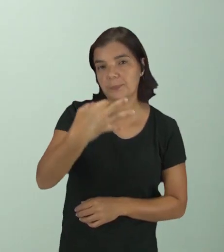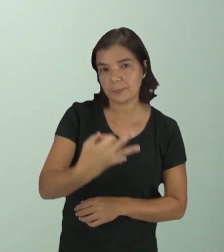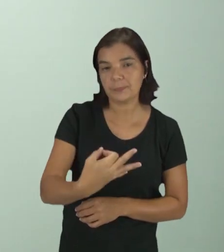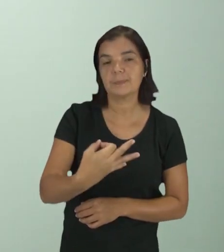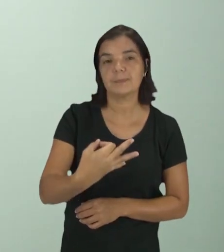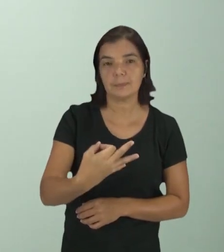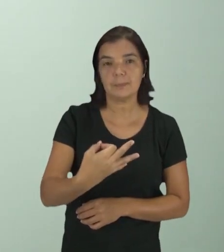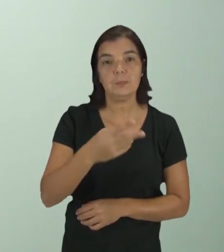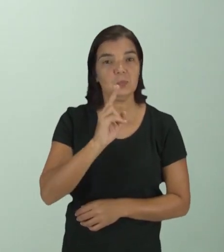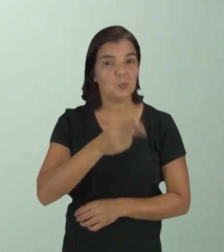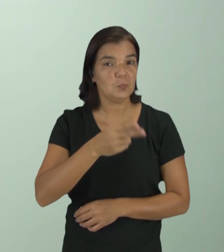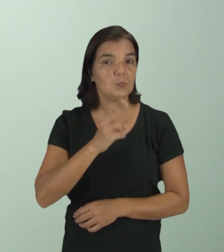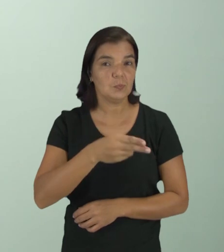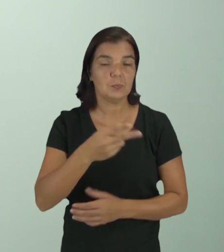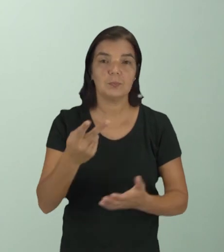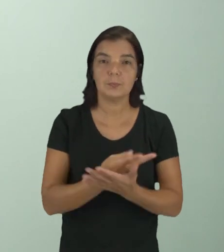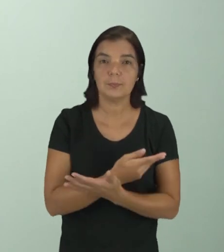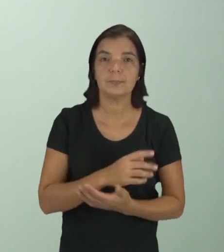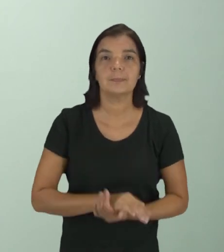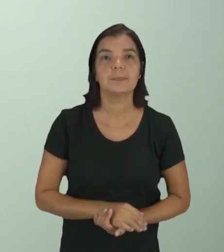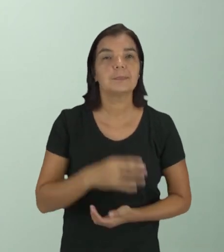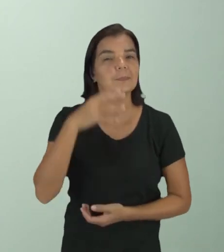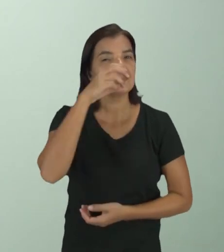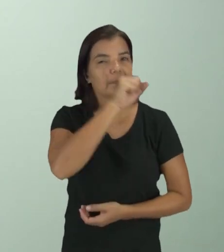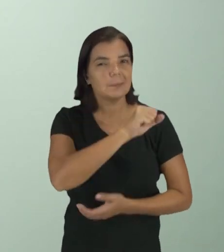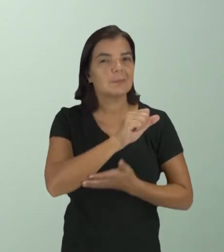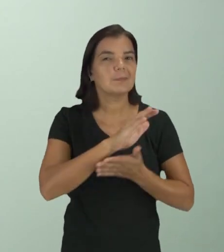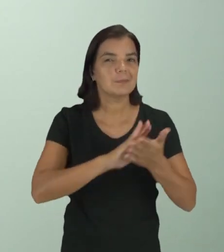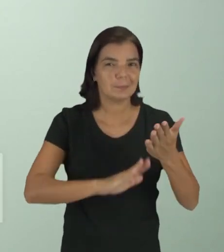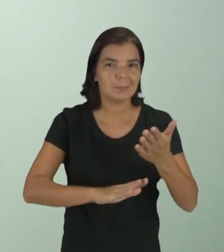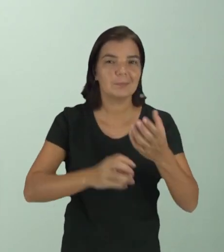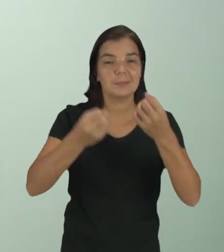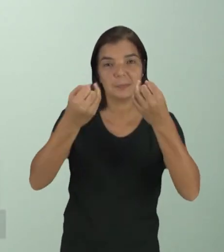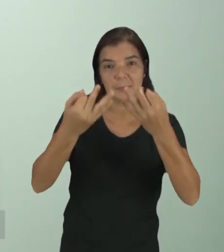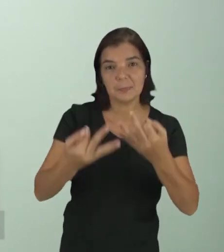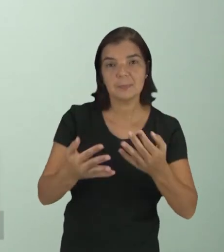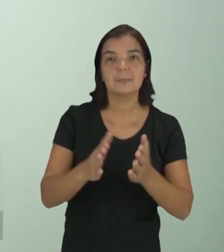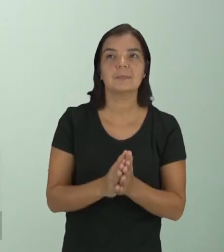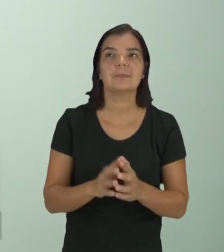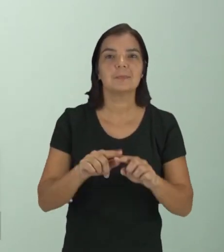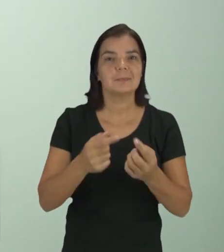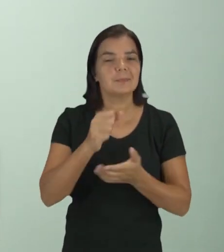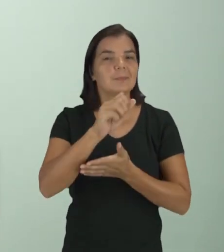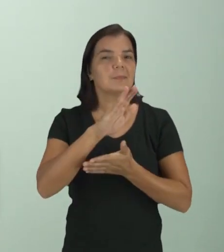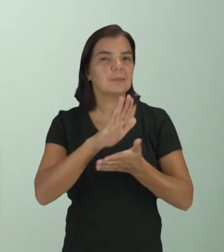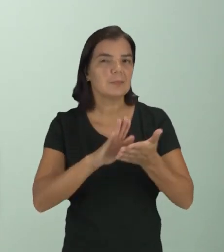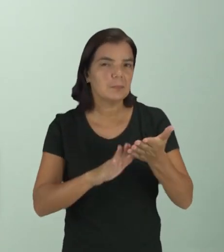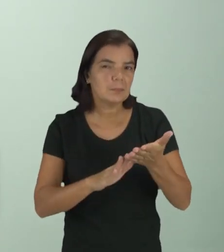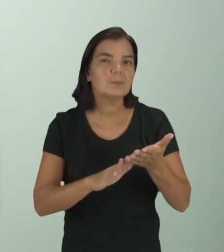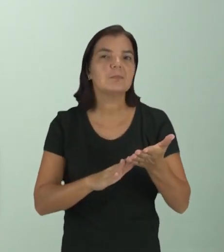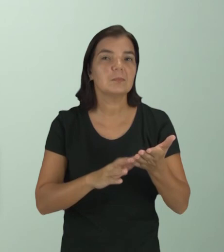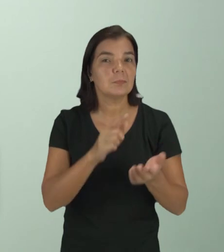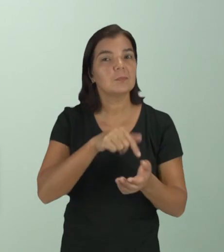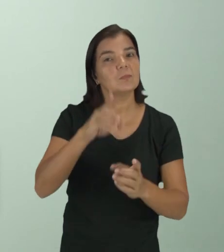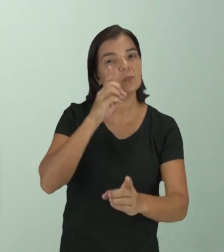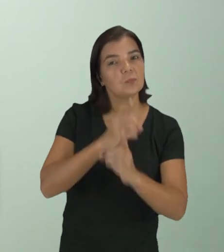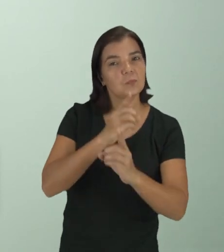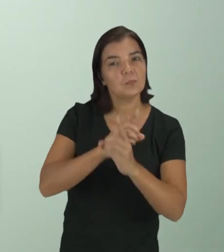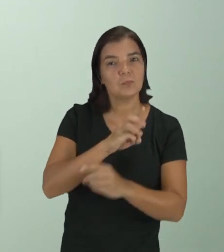segundo, ele permanece, então, como erro. São rápidos exercícios para a gente estar comentando e estar fazendo. Mais atividades, mais exercícios vocês